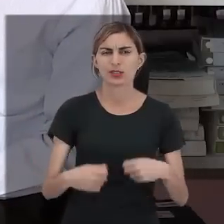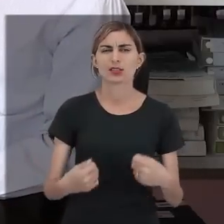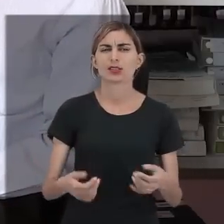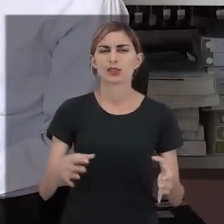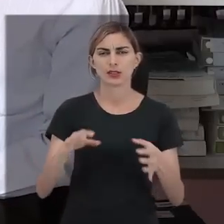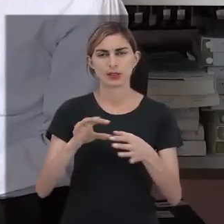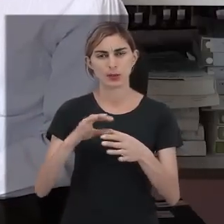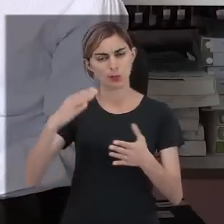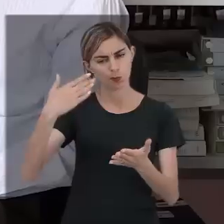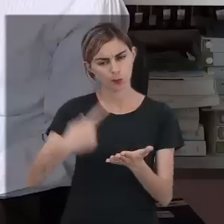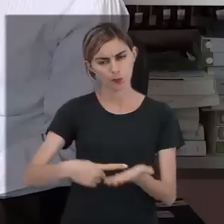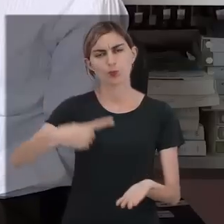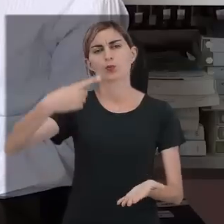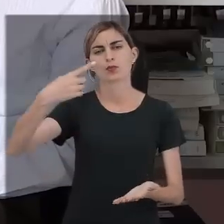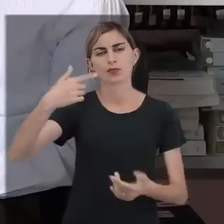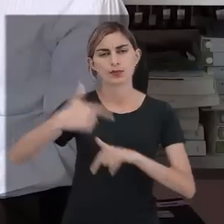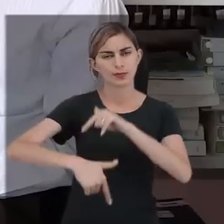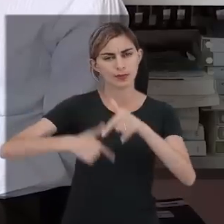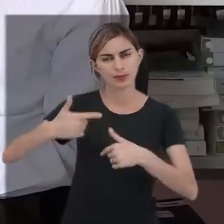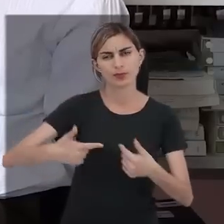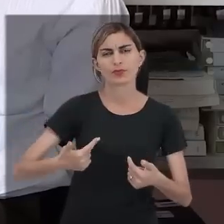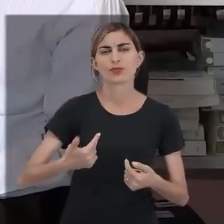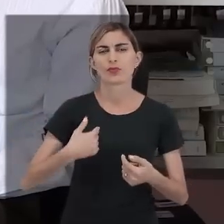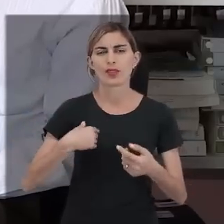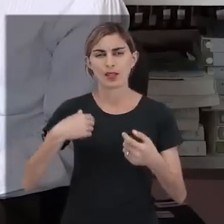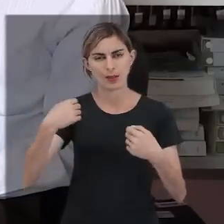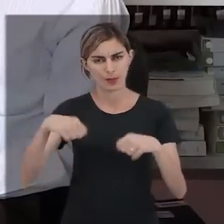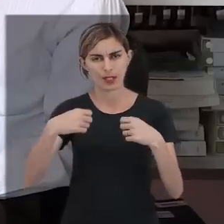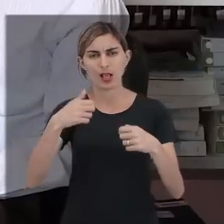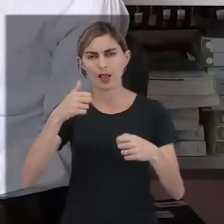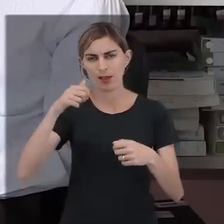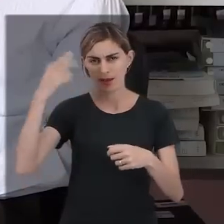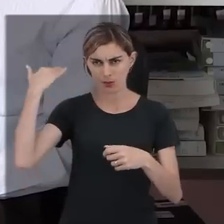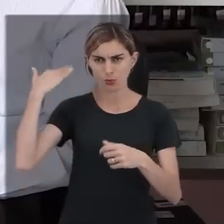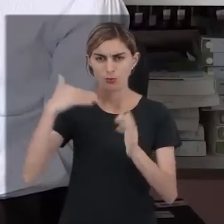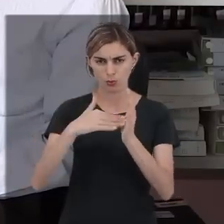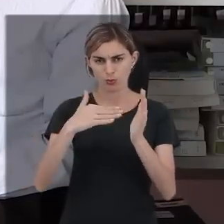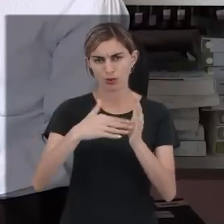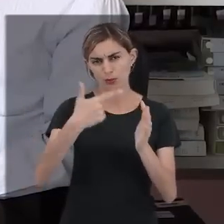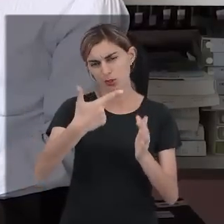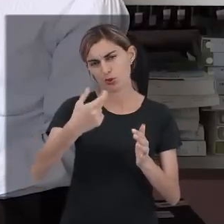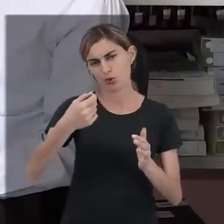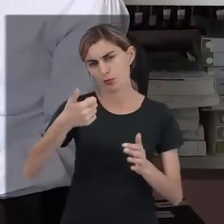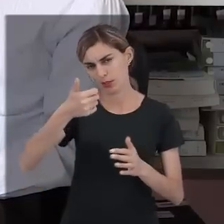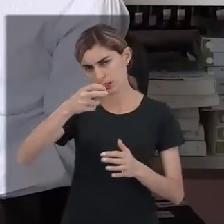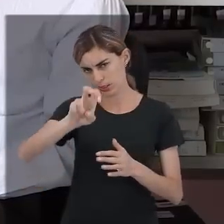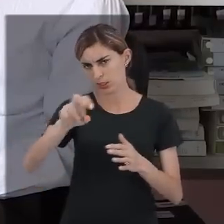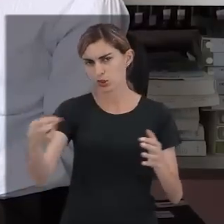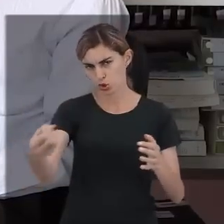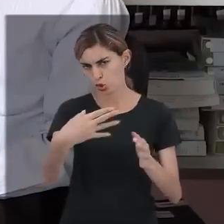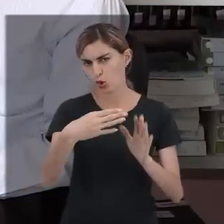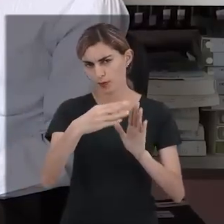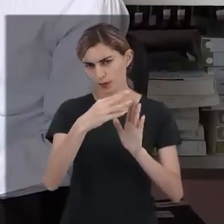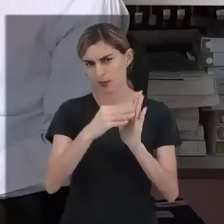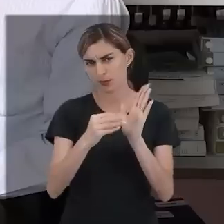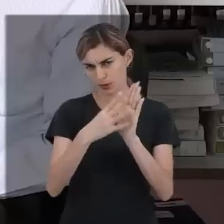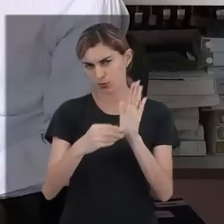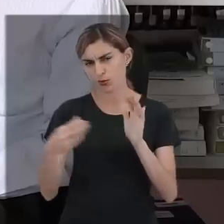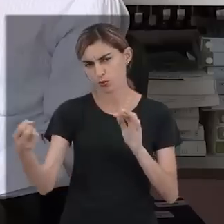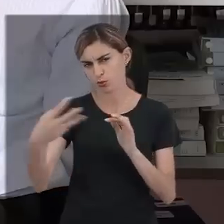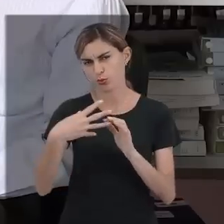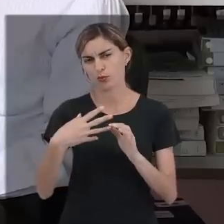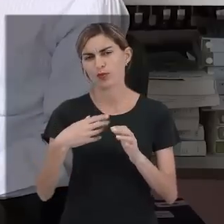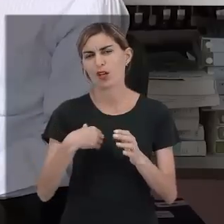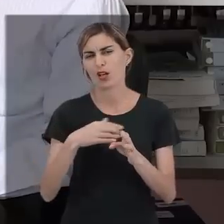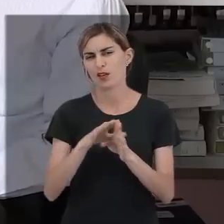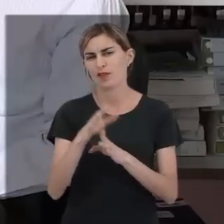extremamente comprometida, inclusive é um ponto que a última versão, que é a 2015, a atual, ela ressalta, né, a